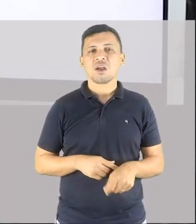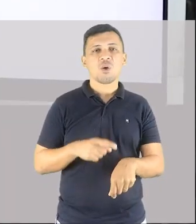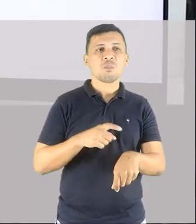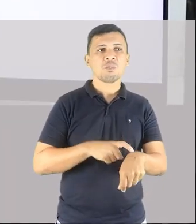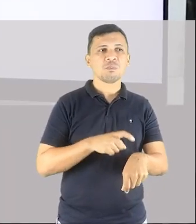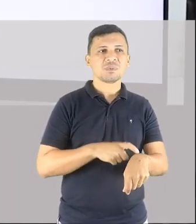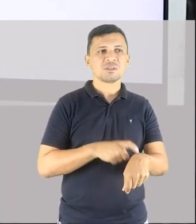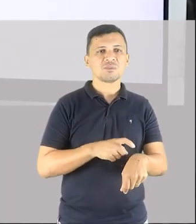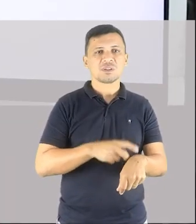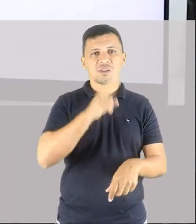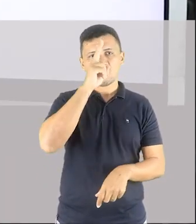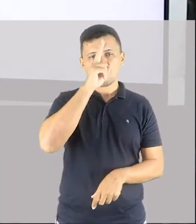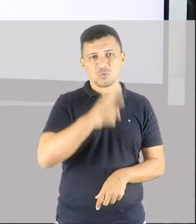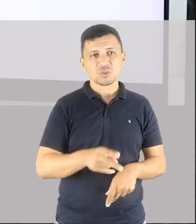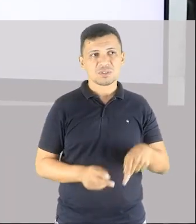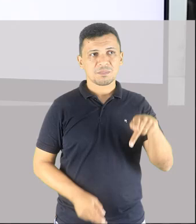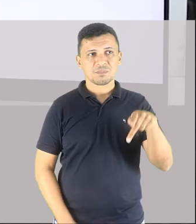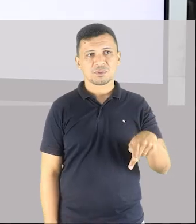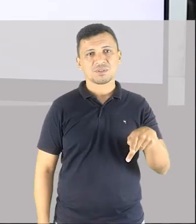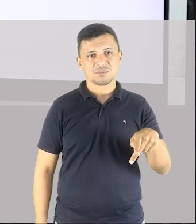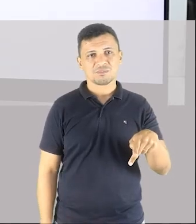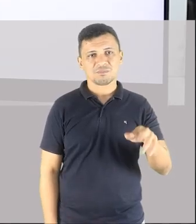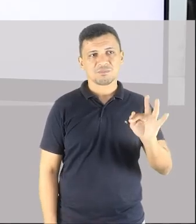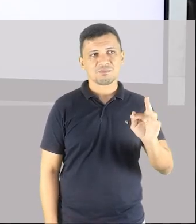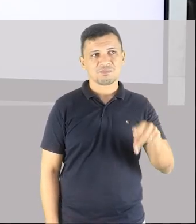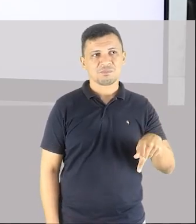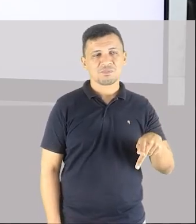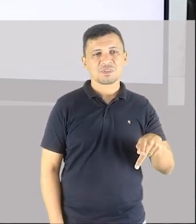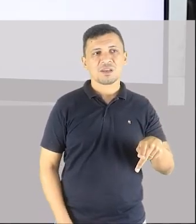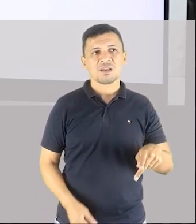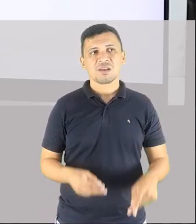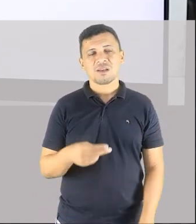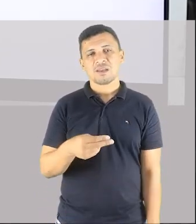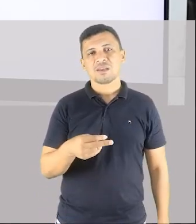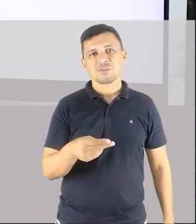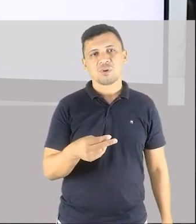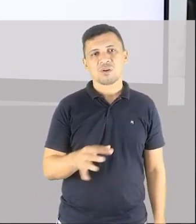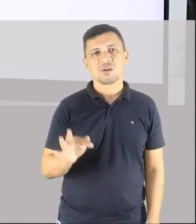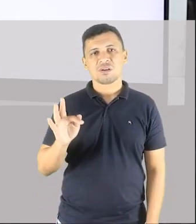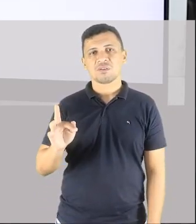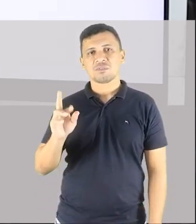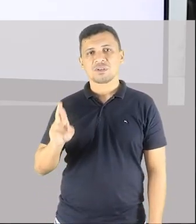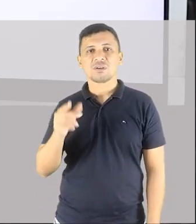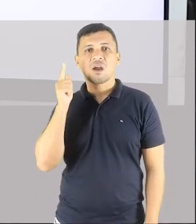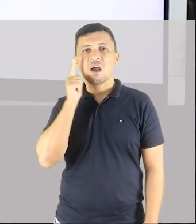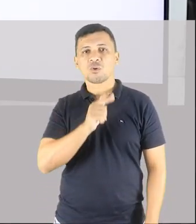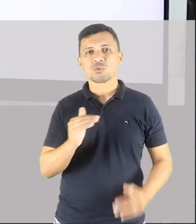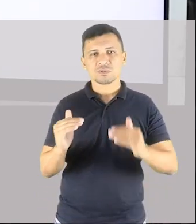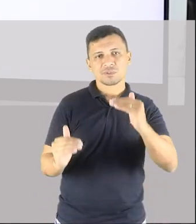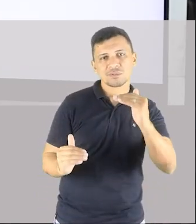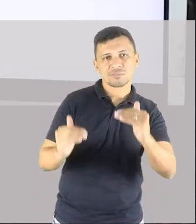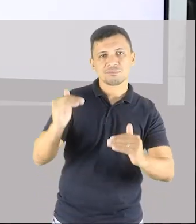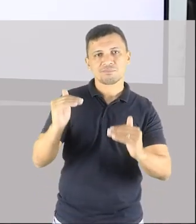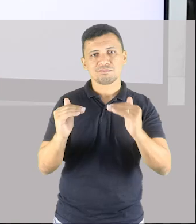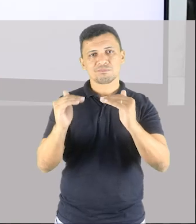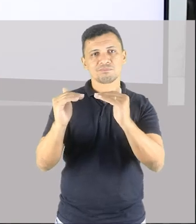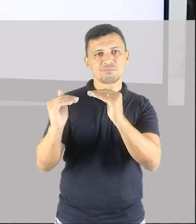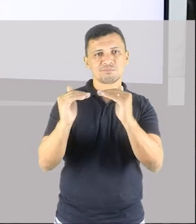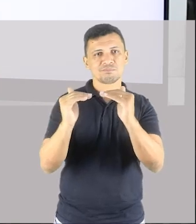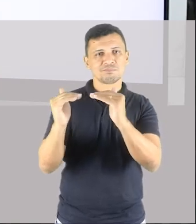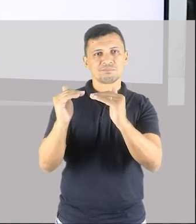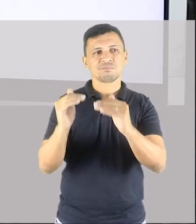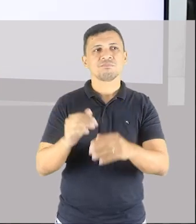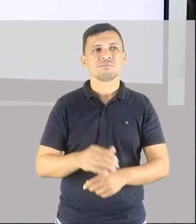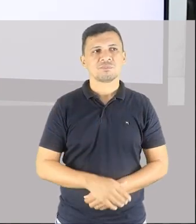força potente vai ser igual ao momento da força resistente, para ela poder ficar em equilíbrio. Certo? Então, ó,